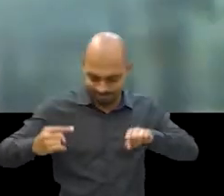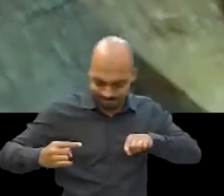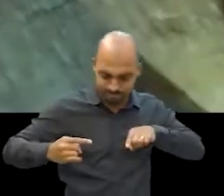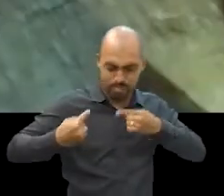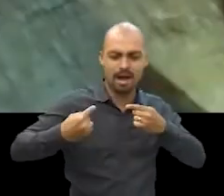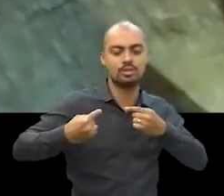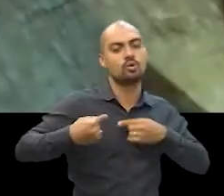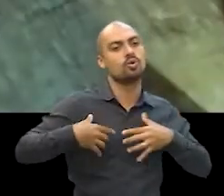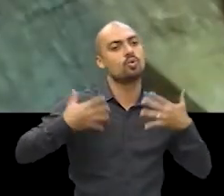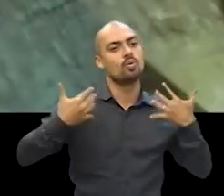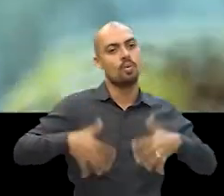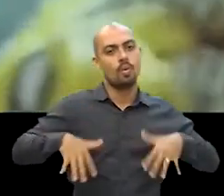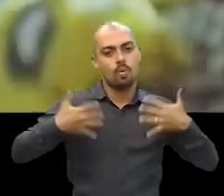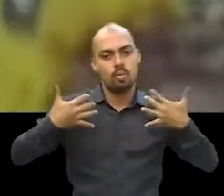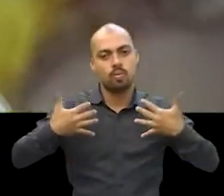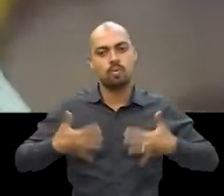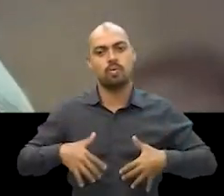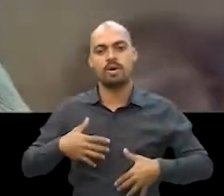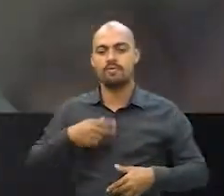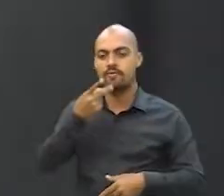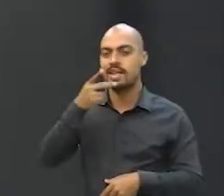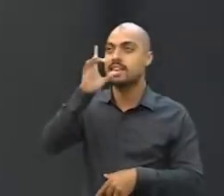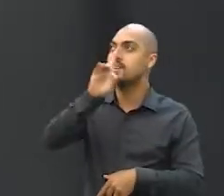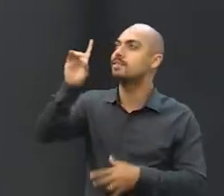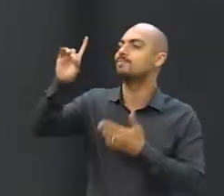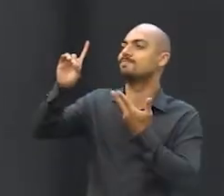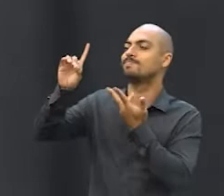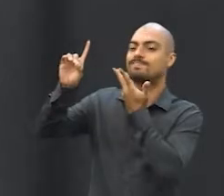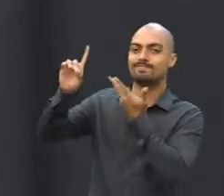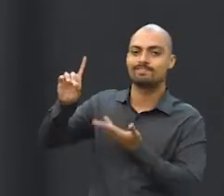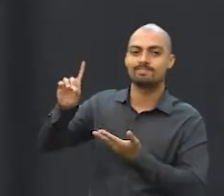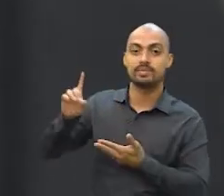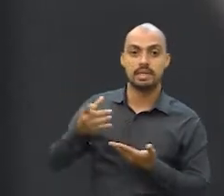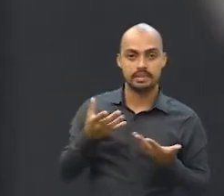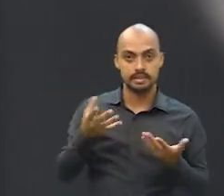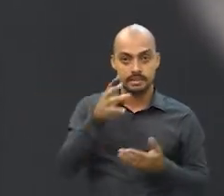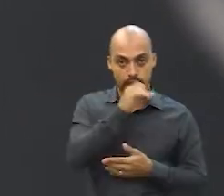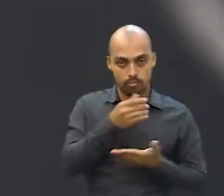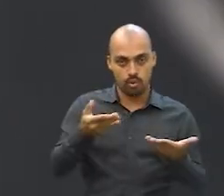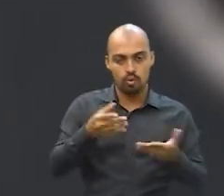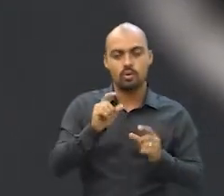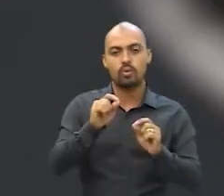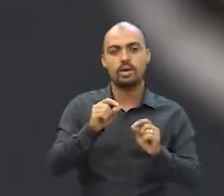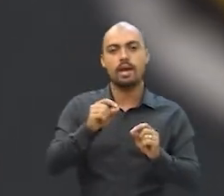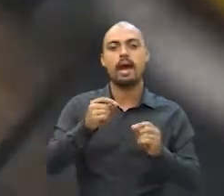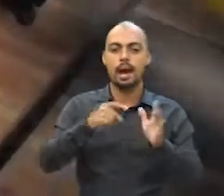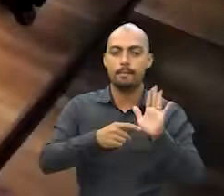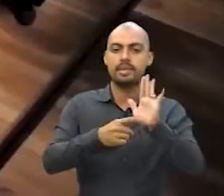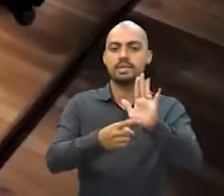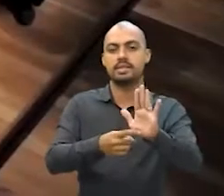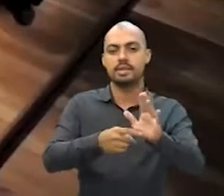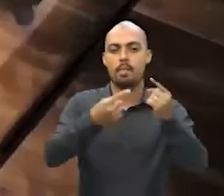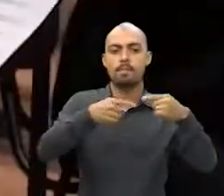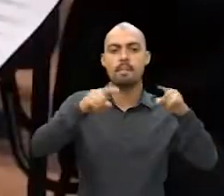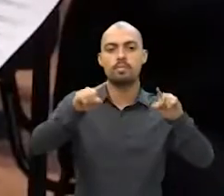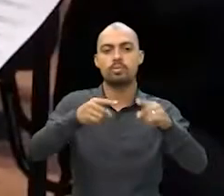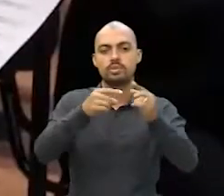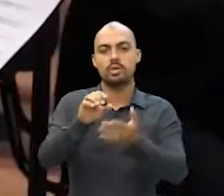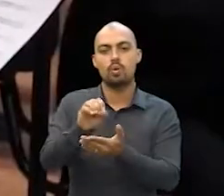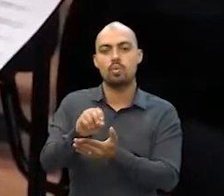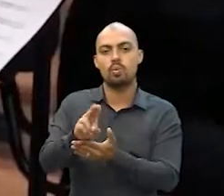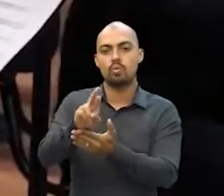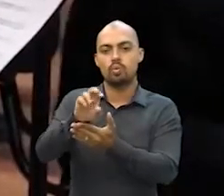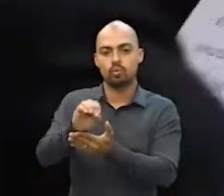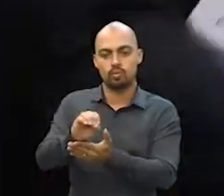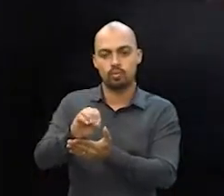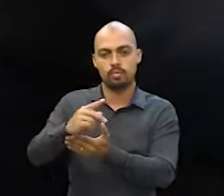vai dar mó treta quando disser que vi Deus. E neste sábado tem uma apresentação especial da Orquestra Ouro Preto, diretamente